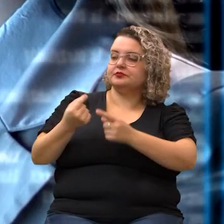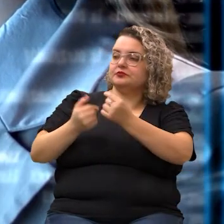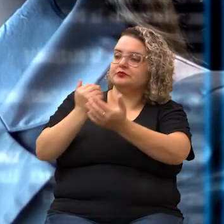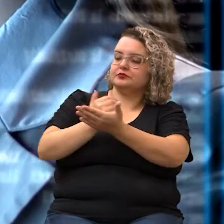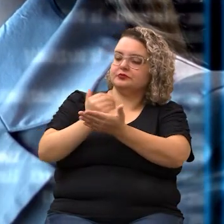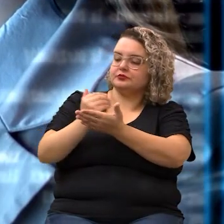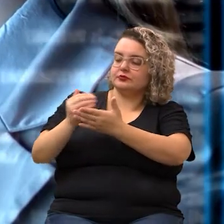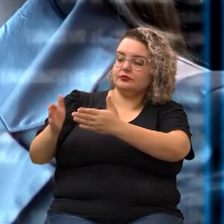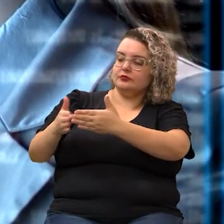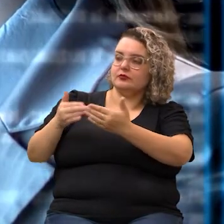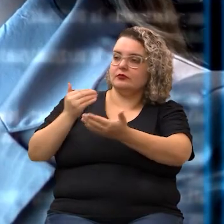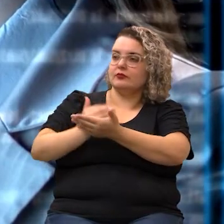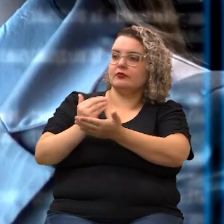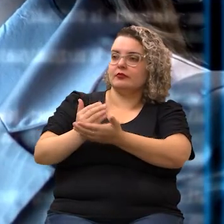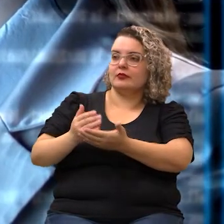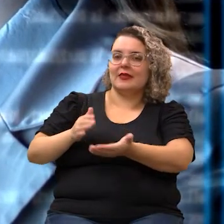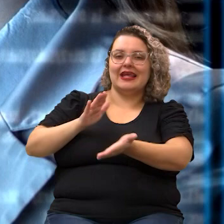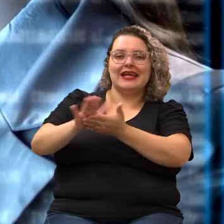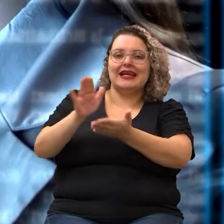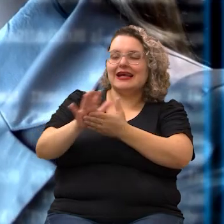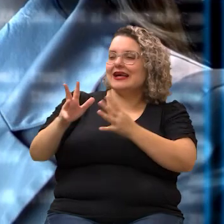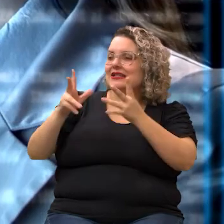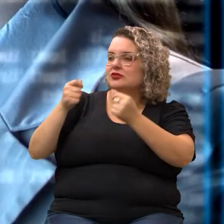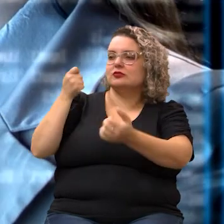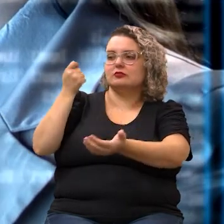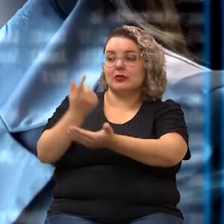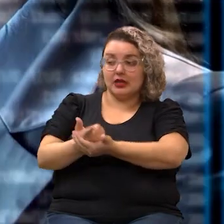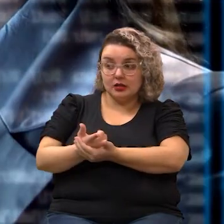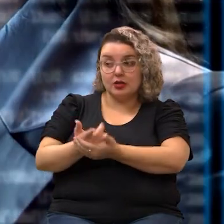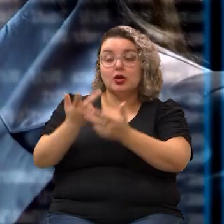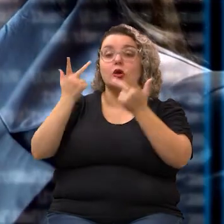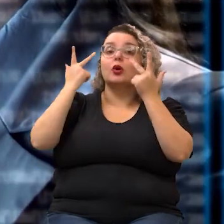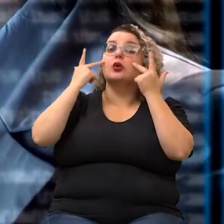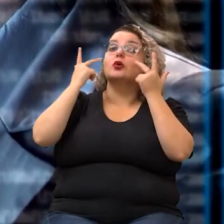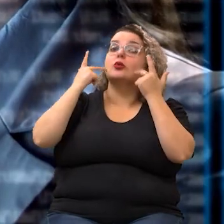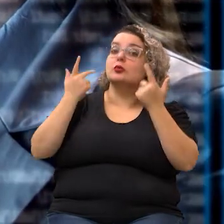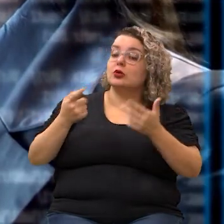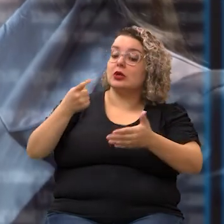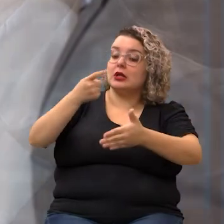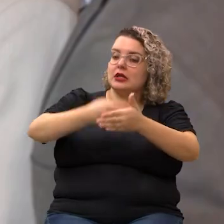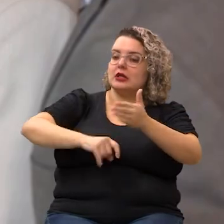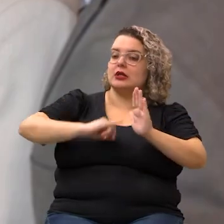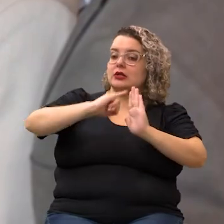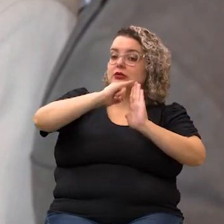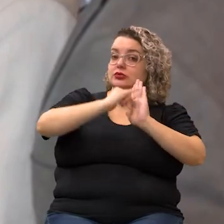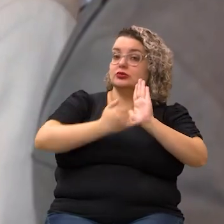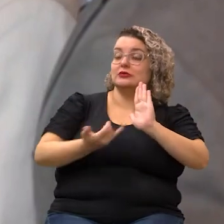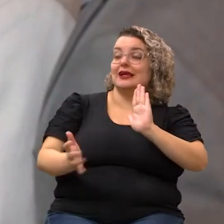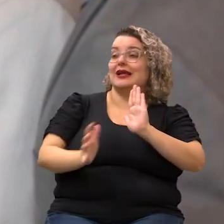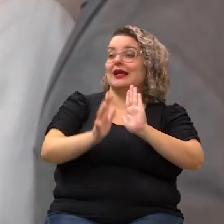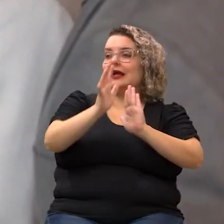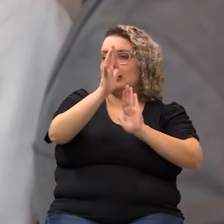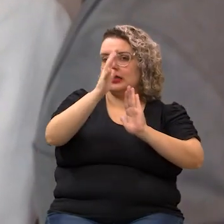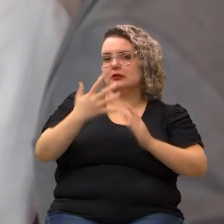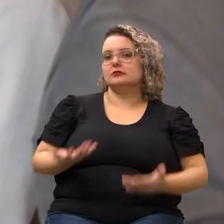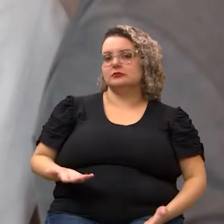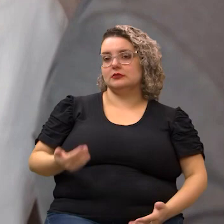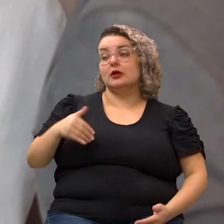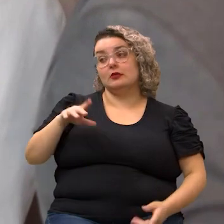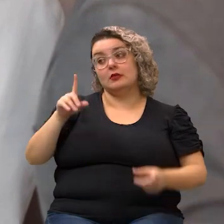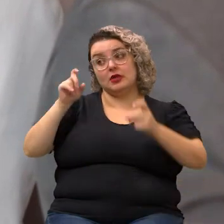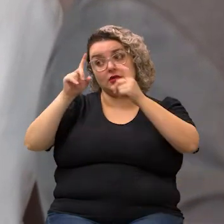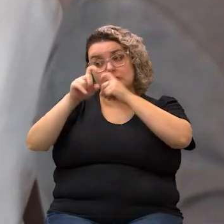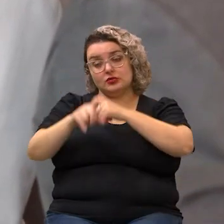um empréstimo que consome o orçamento dela? Sim. Normalmente, quando a taxa de juros está muito alta, é muito